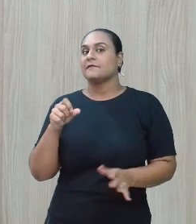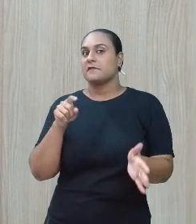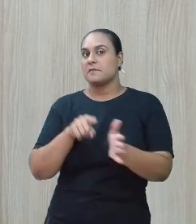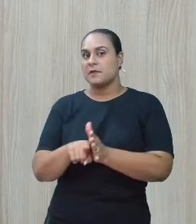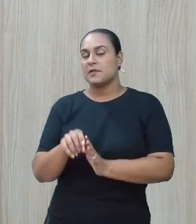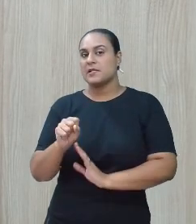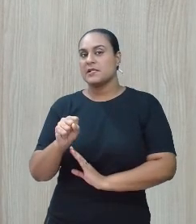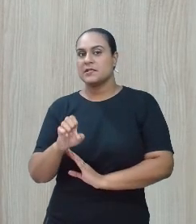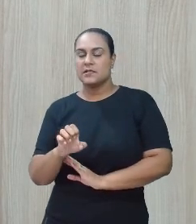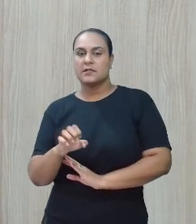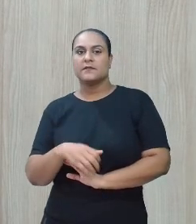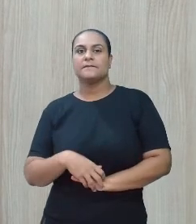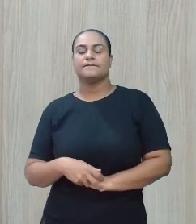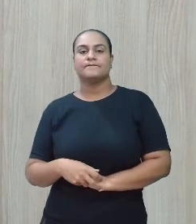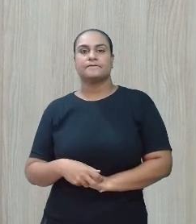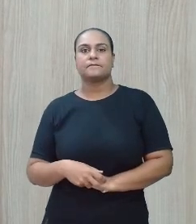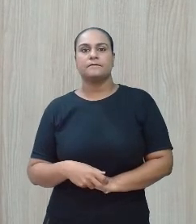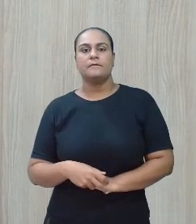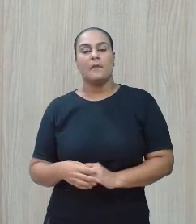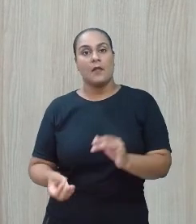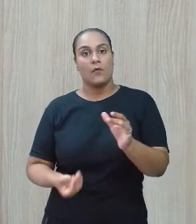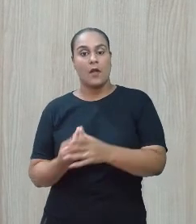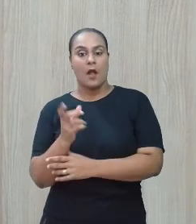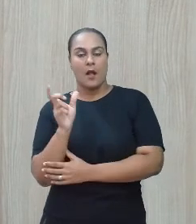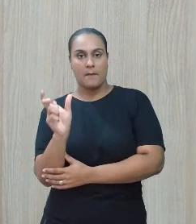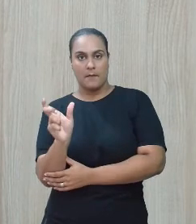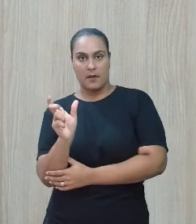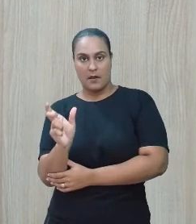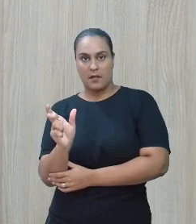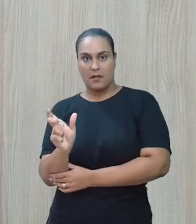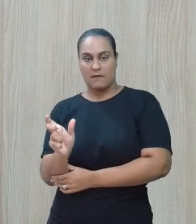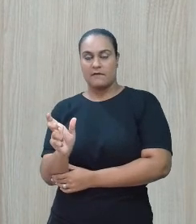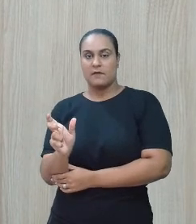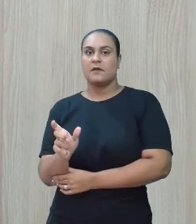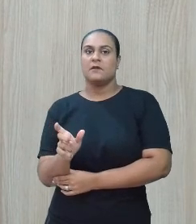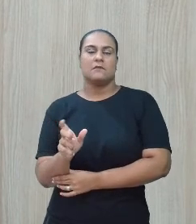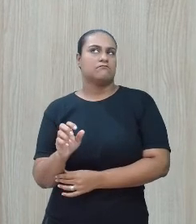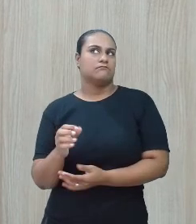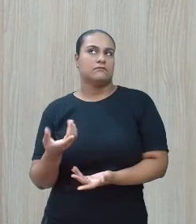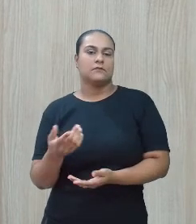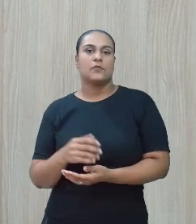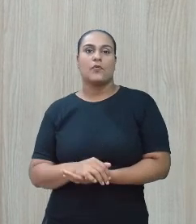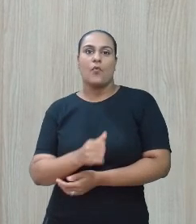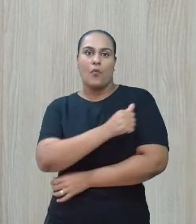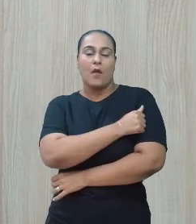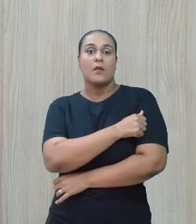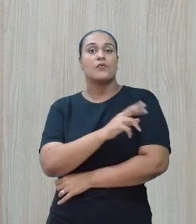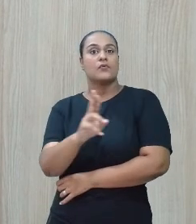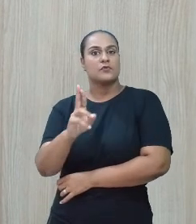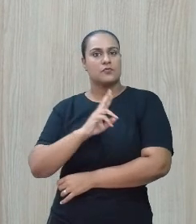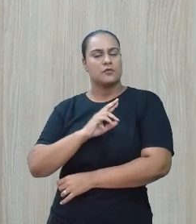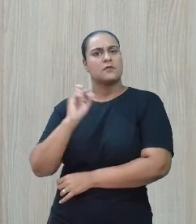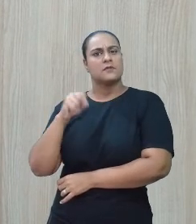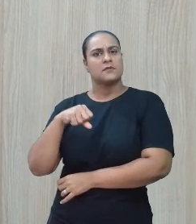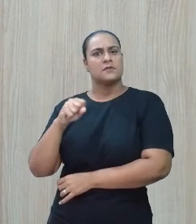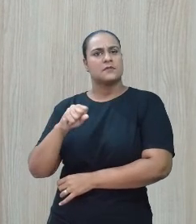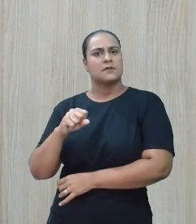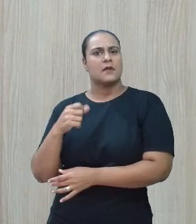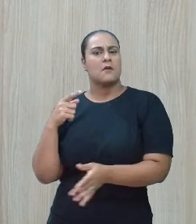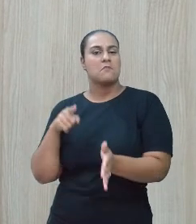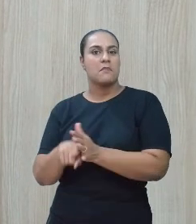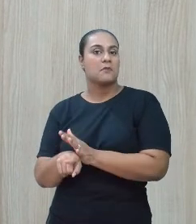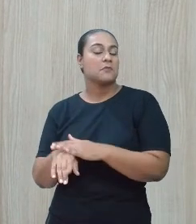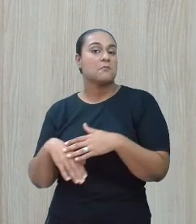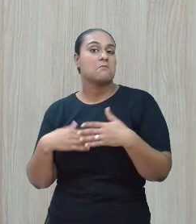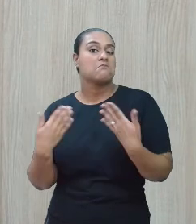se os alunos já tinham criado alguma palavra, um aluno respondeu que sim, o Victor. Aí eu perguntei qual foi a palavra, mas